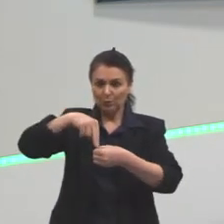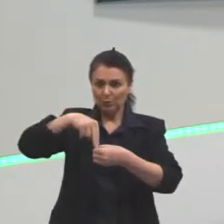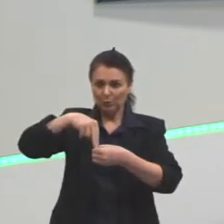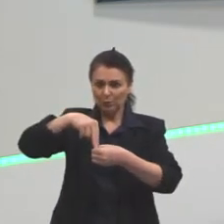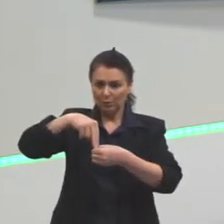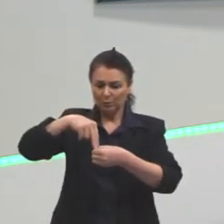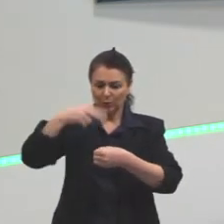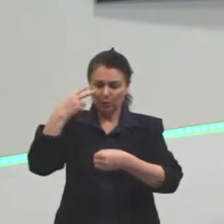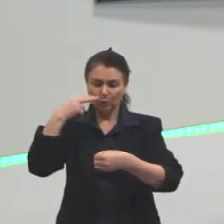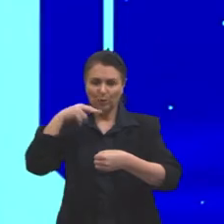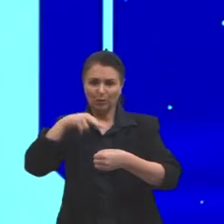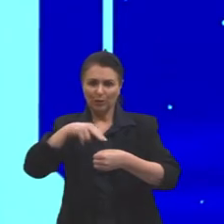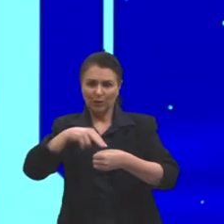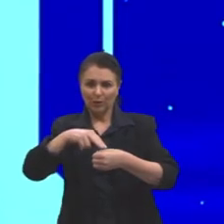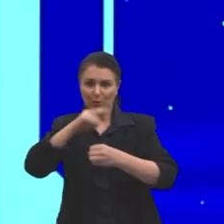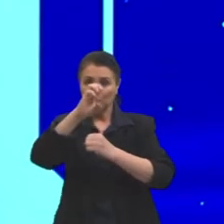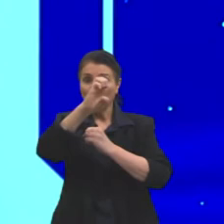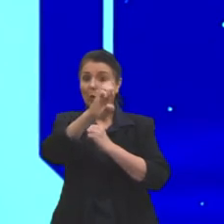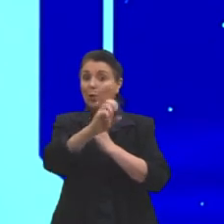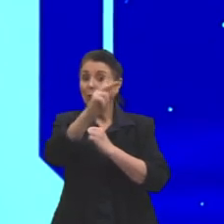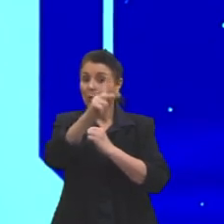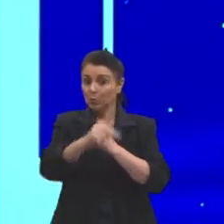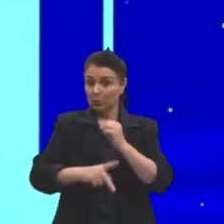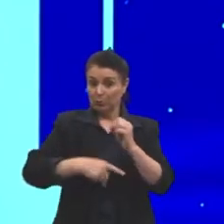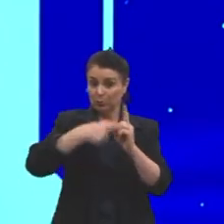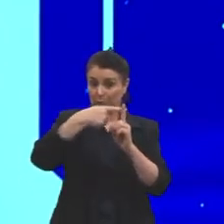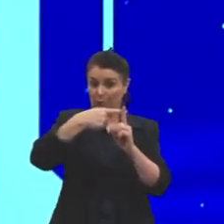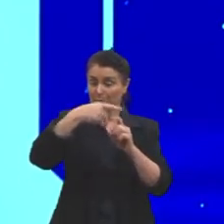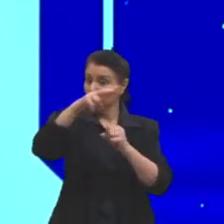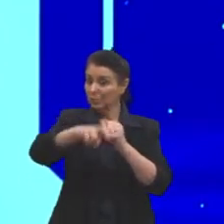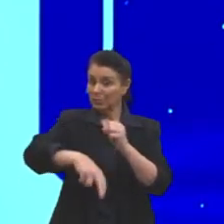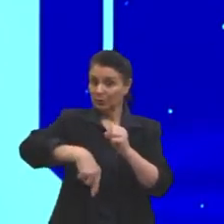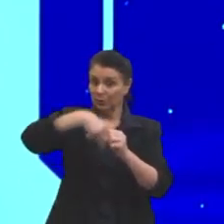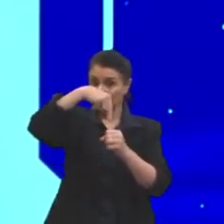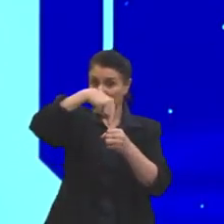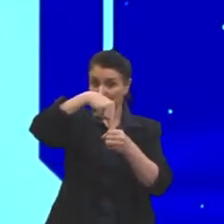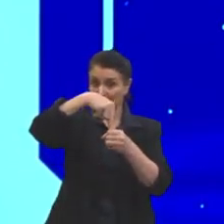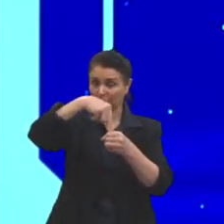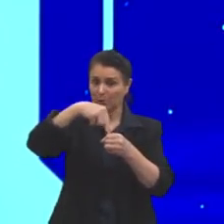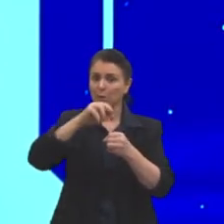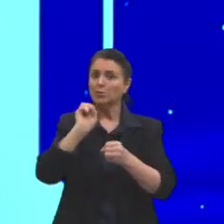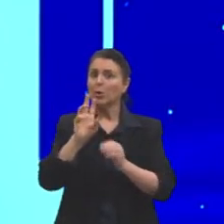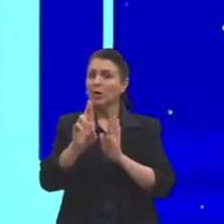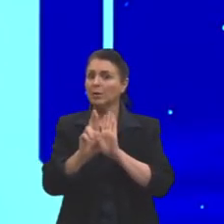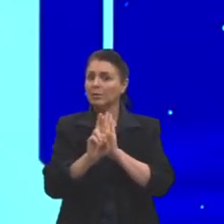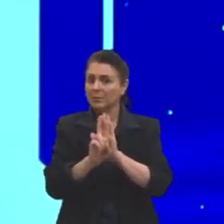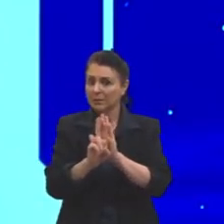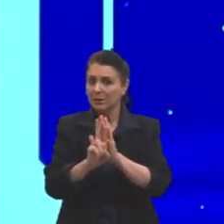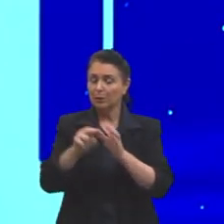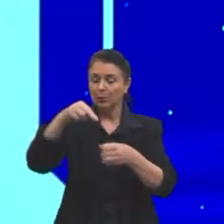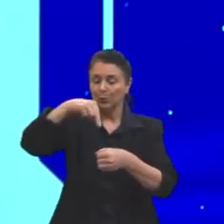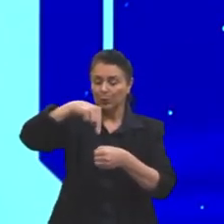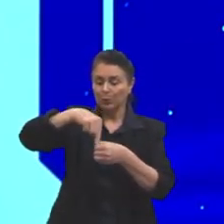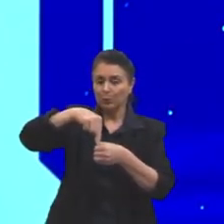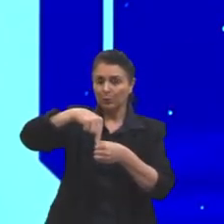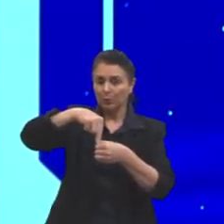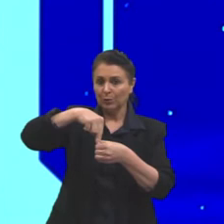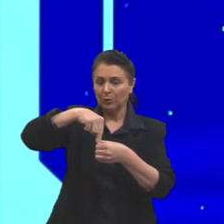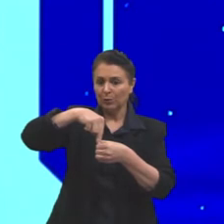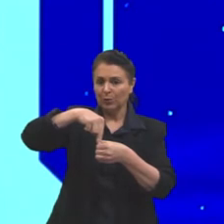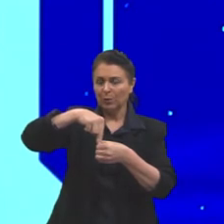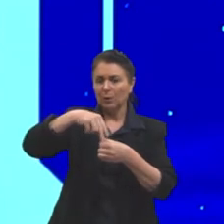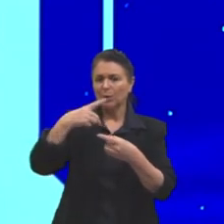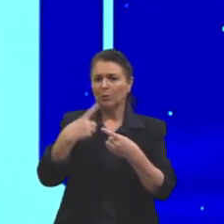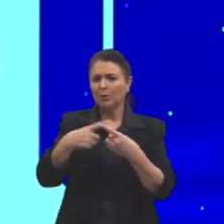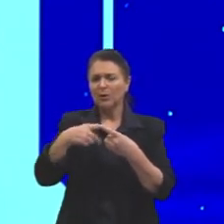estou vendo os prótons nem outros eu estou apenas representando né porque o que é importante para